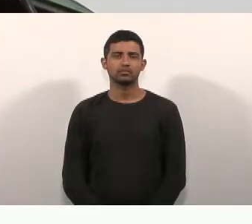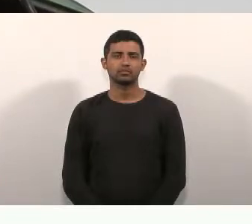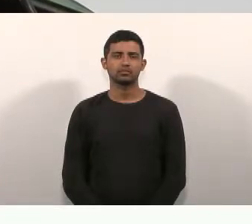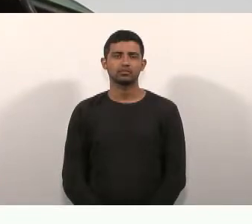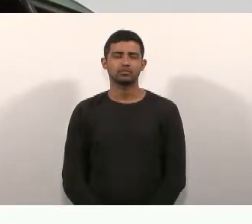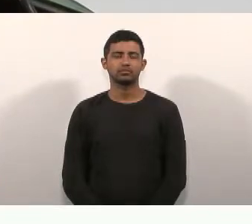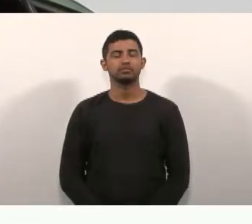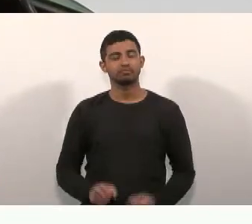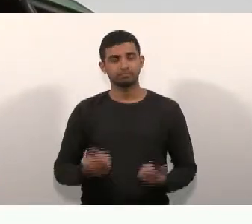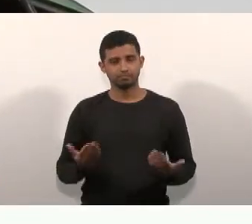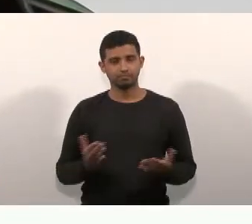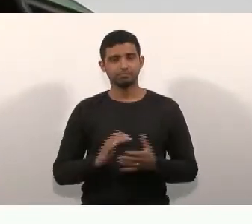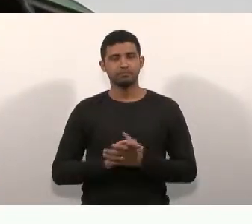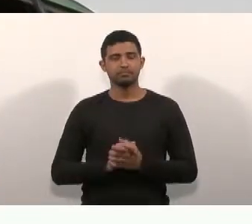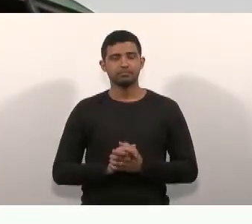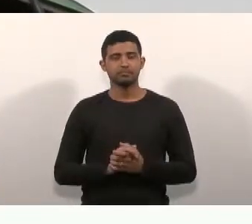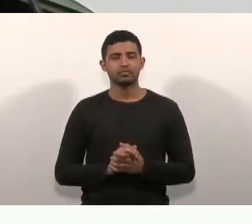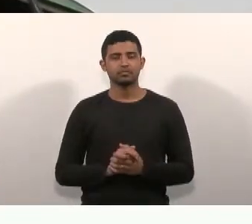Bem,